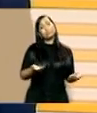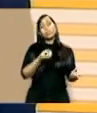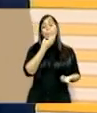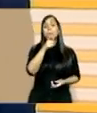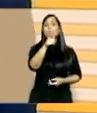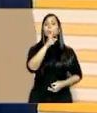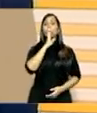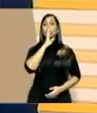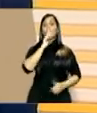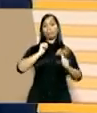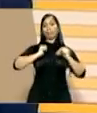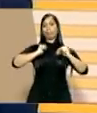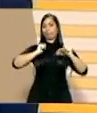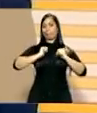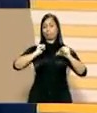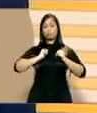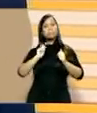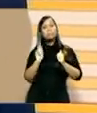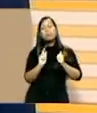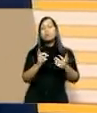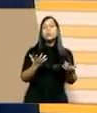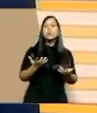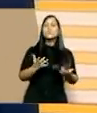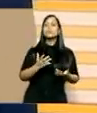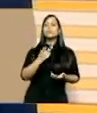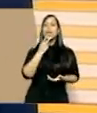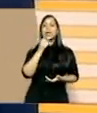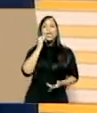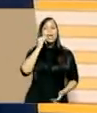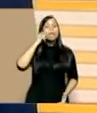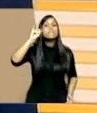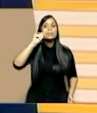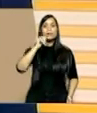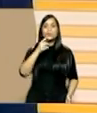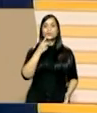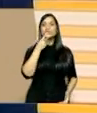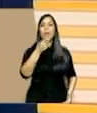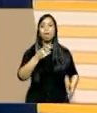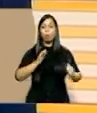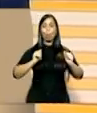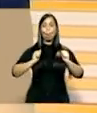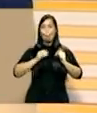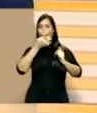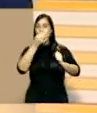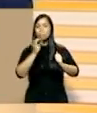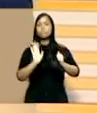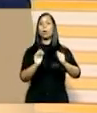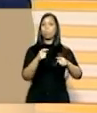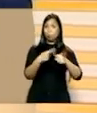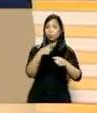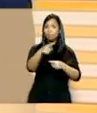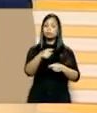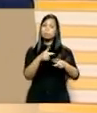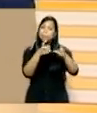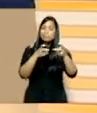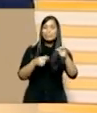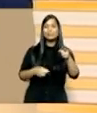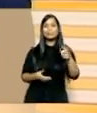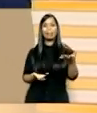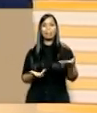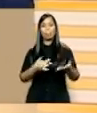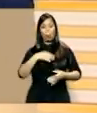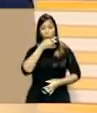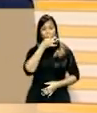se calar. Não que você está se negando o direito de expressar a tua opinião, mas porque você reconhece que a